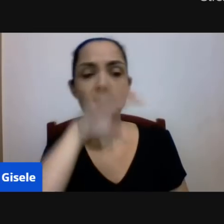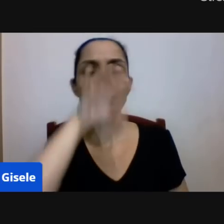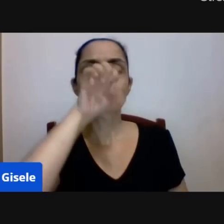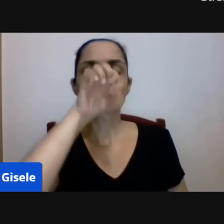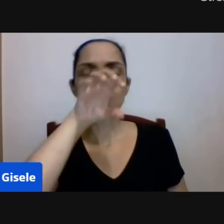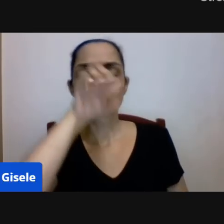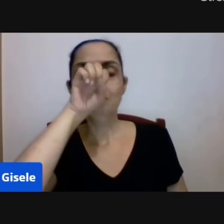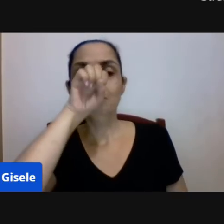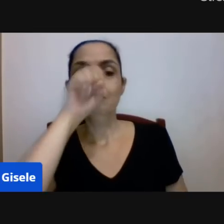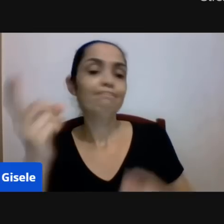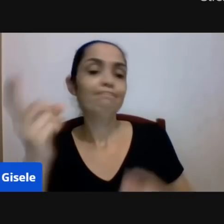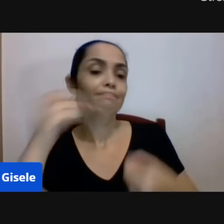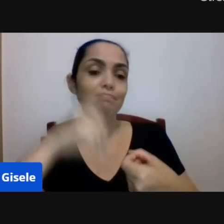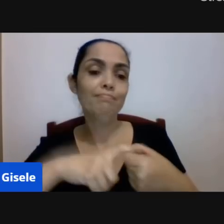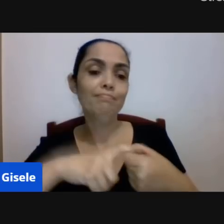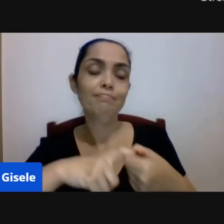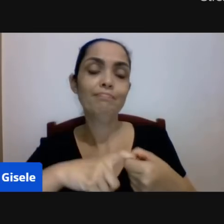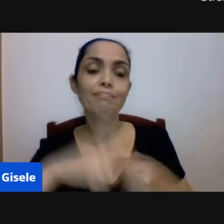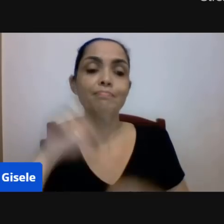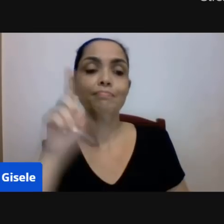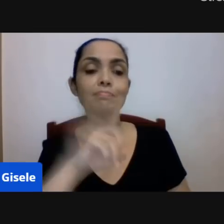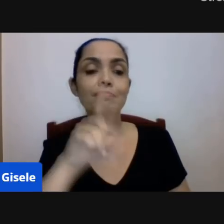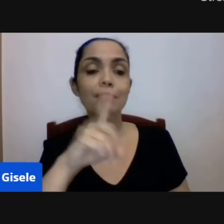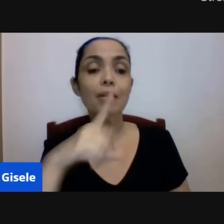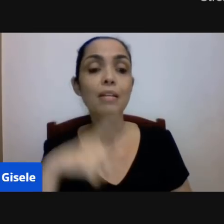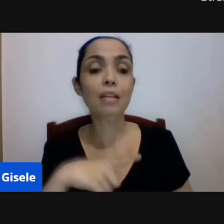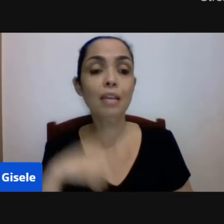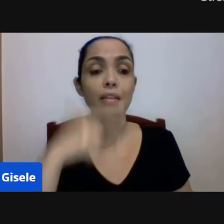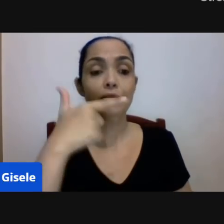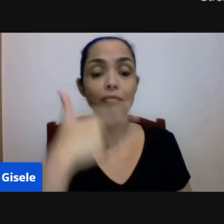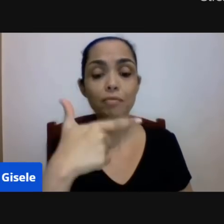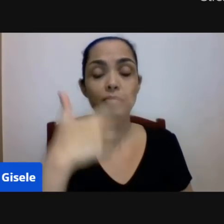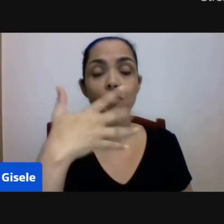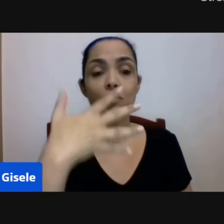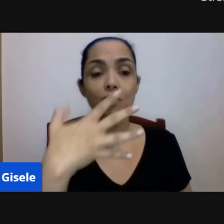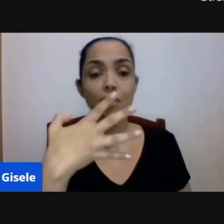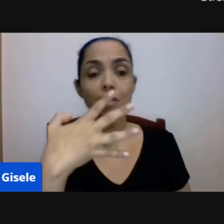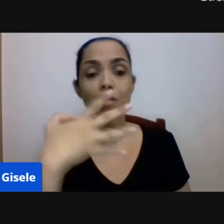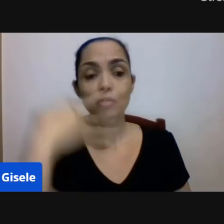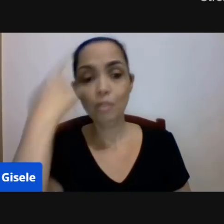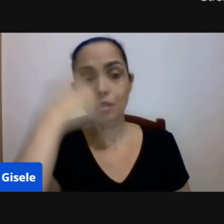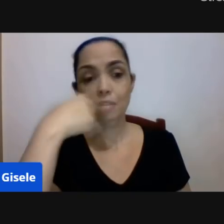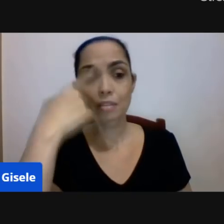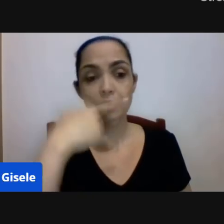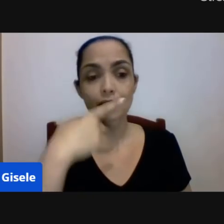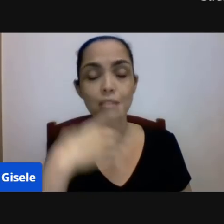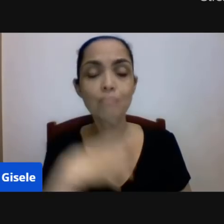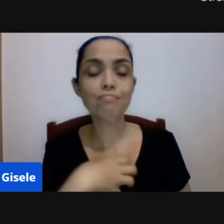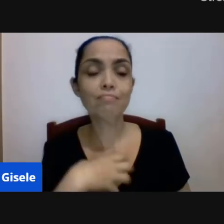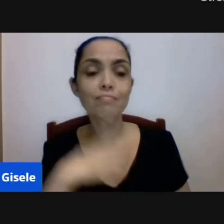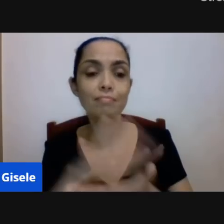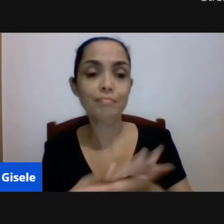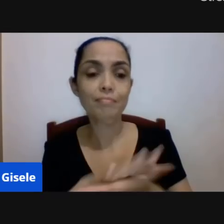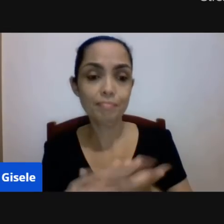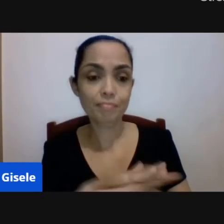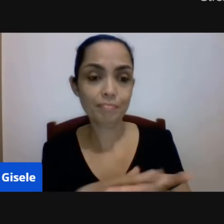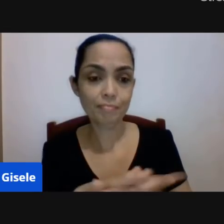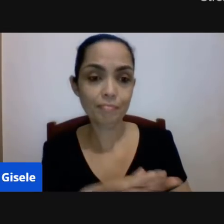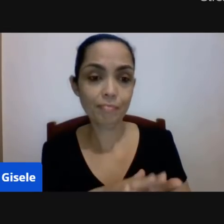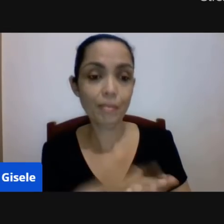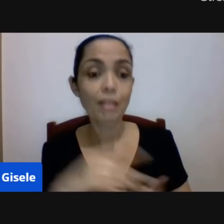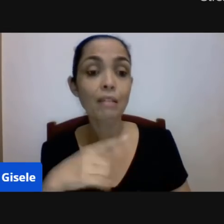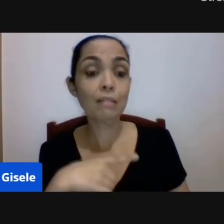deve voltar enquanto ela não tiver 24 horas sem sintomas respiratórios. Existem situações onde se tem uma Covid mais